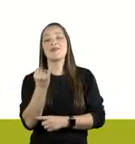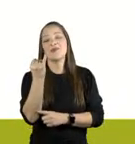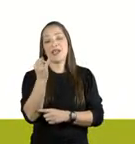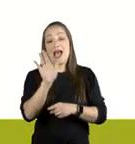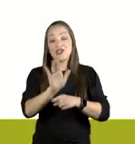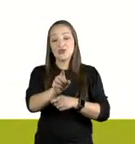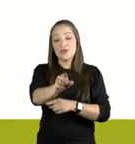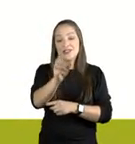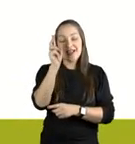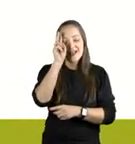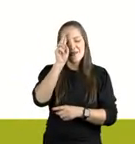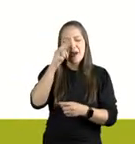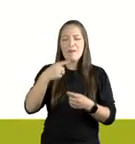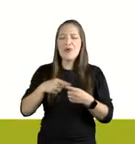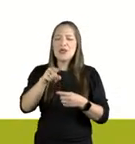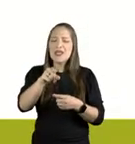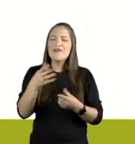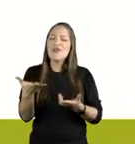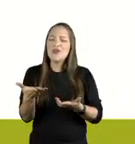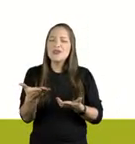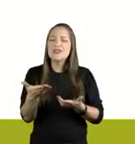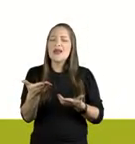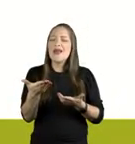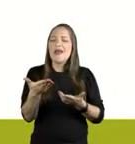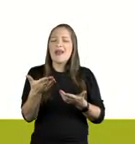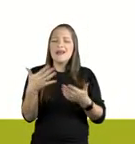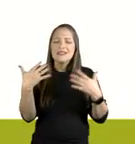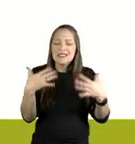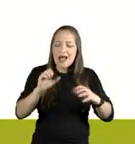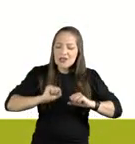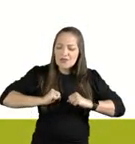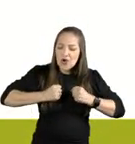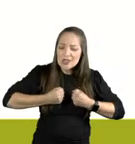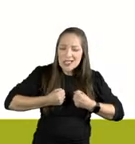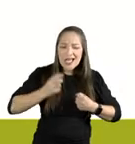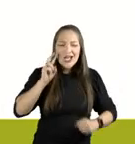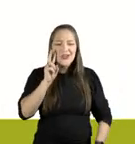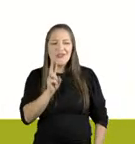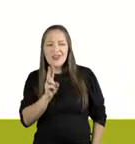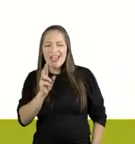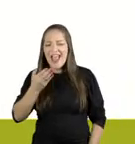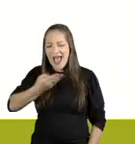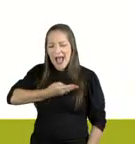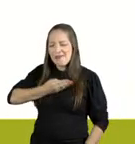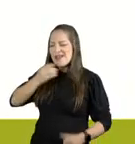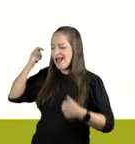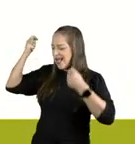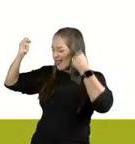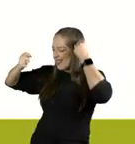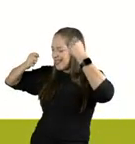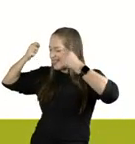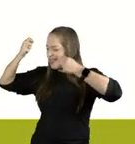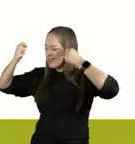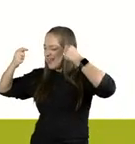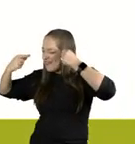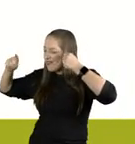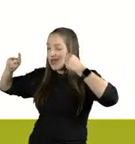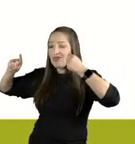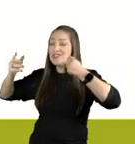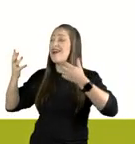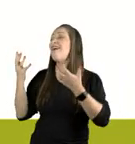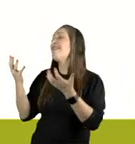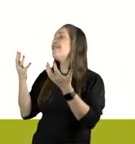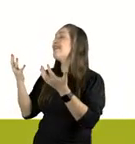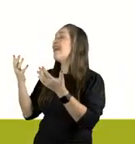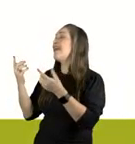que você está fazendo esse sacrifício. Você vai ver seus amigos na balada, você falando, putz, mas eu queria ficar na balada, mas